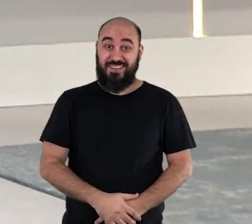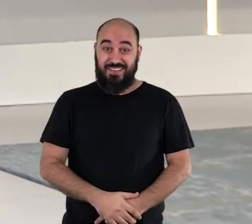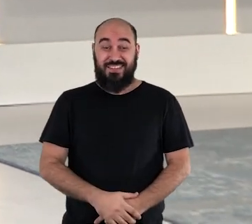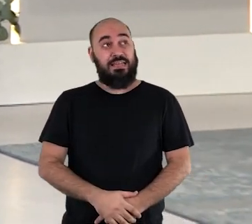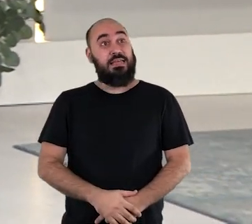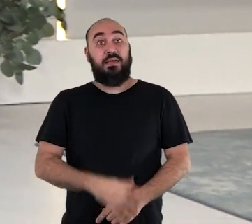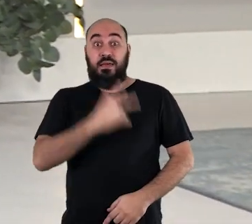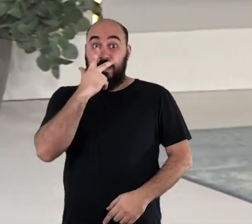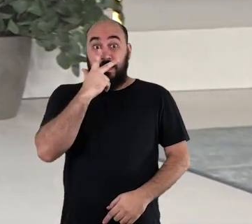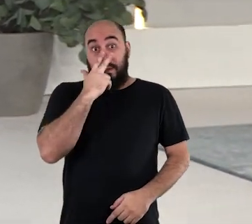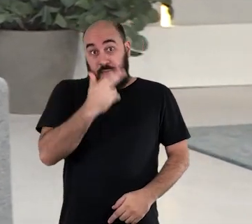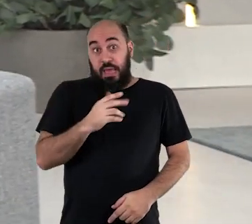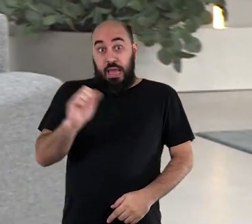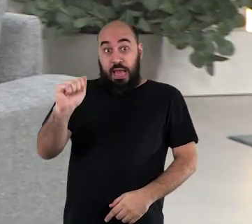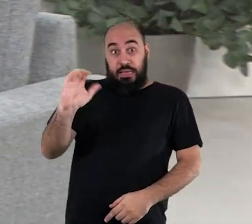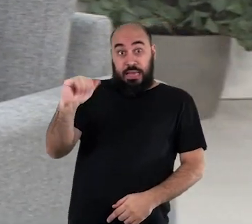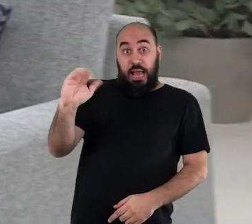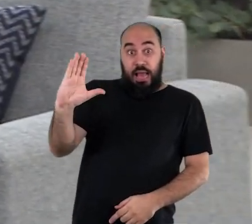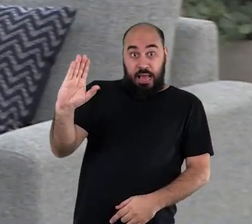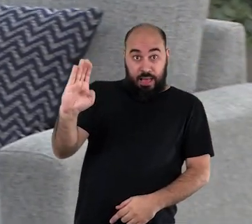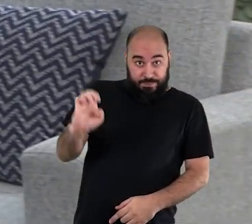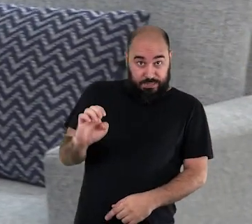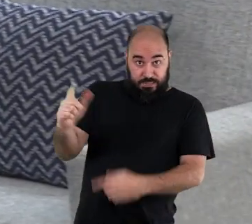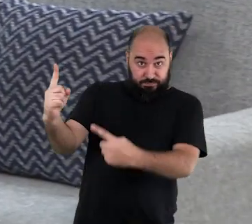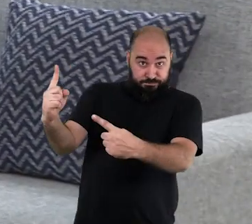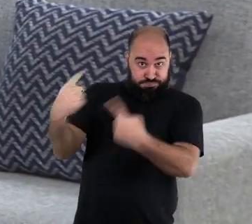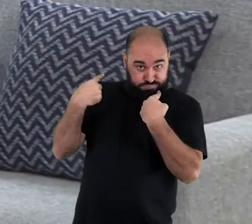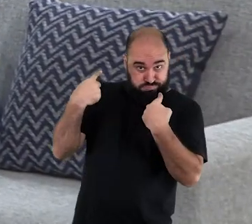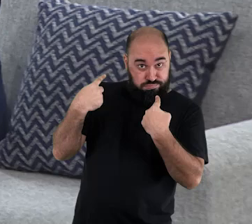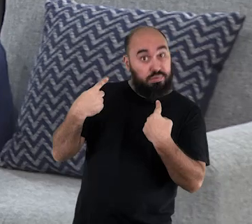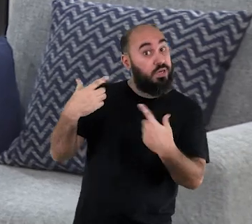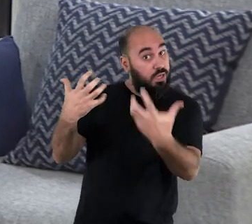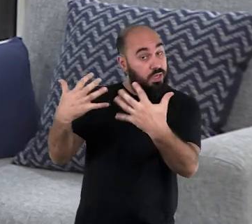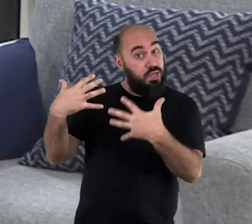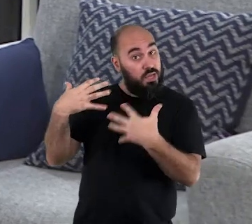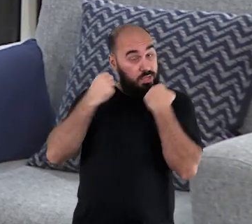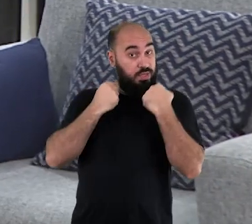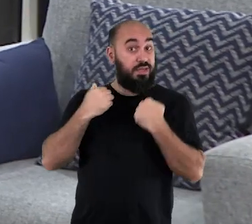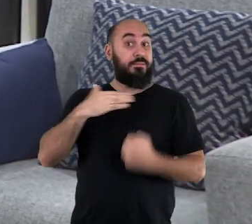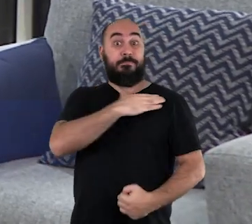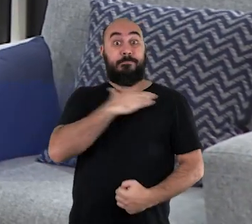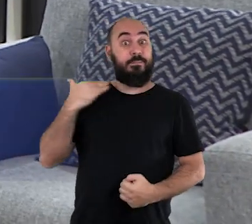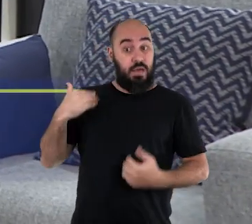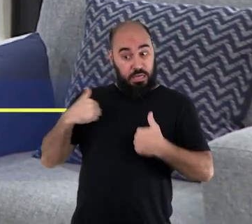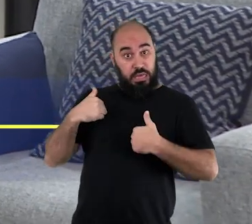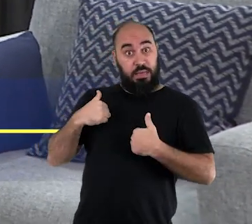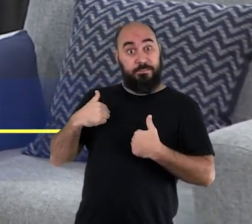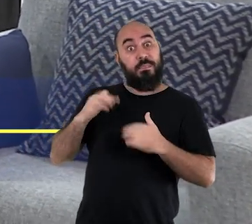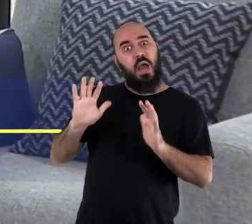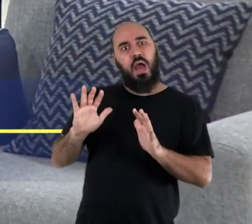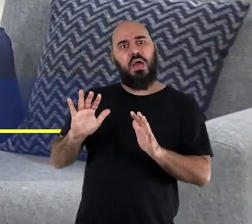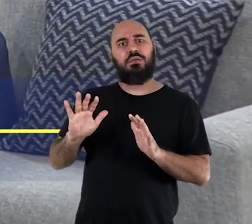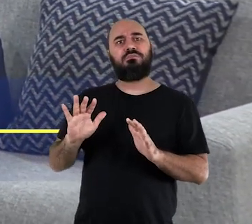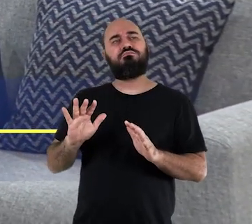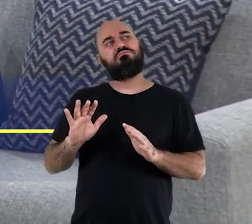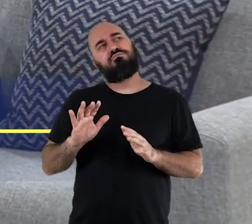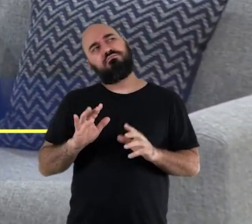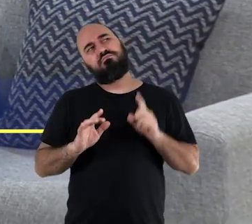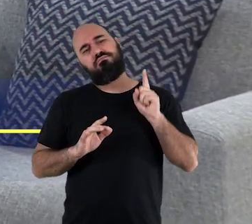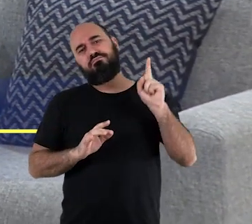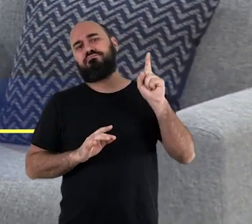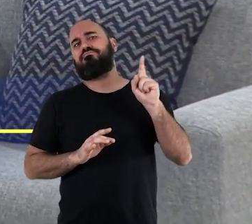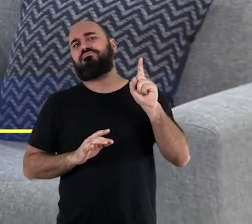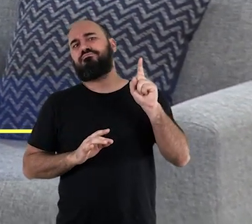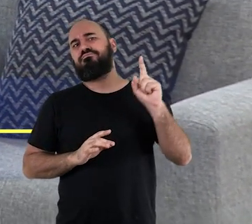sendo perseguido por Acabe e Jezabel por ser um profeta de Deus, mas o Senhor estava com ele. E de acordo com a